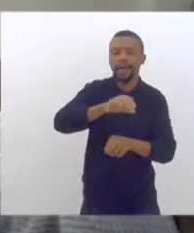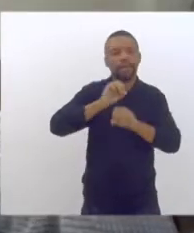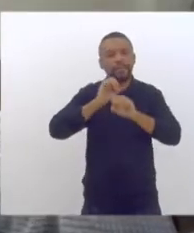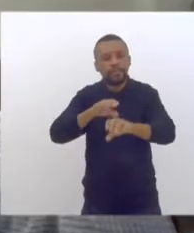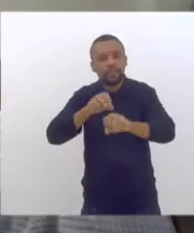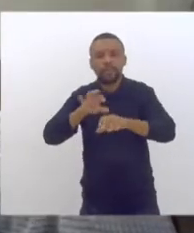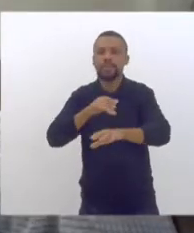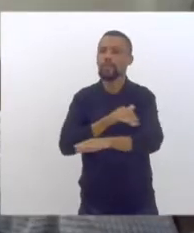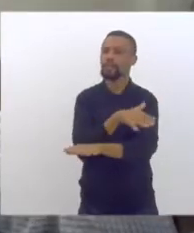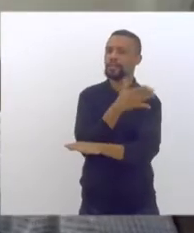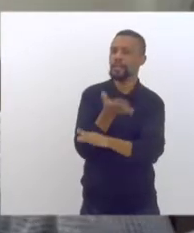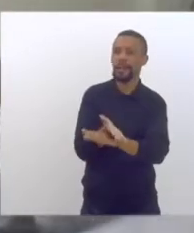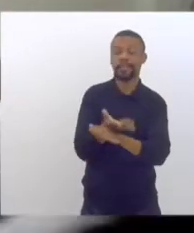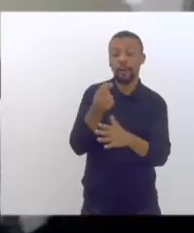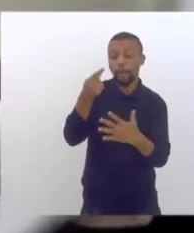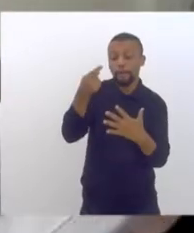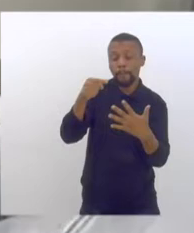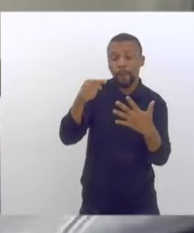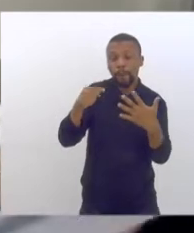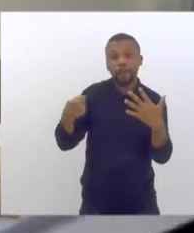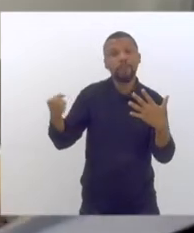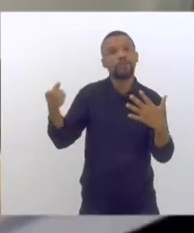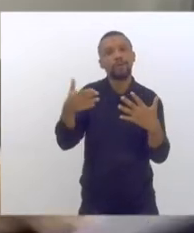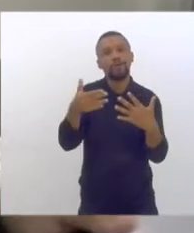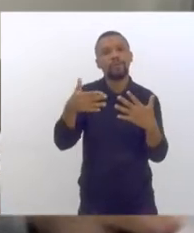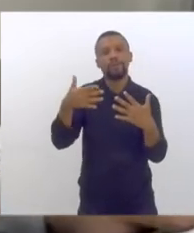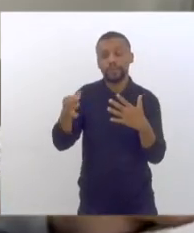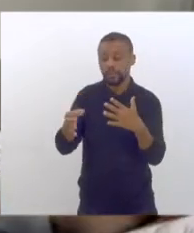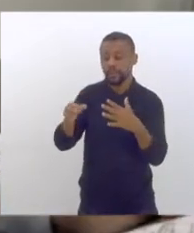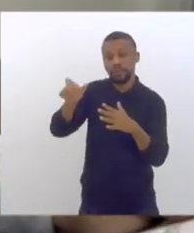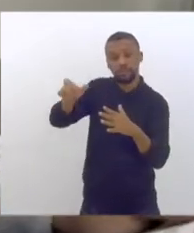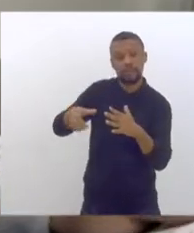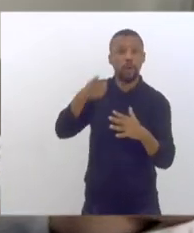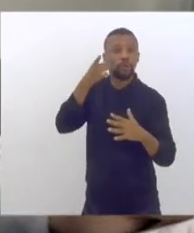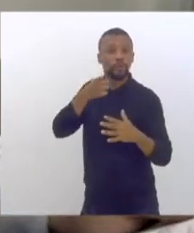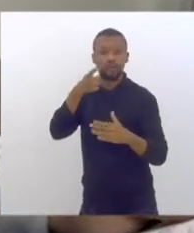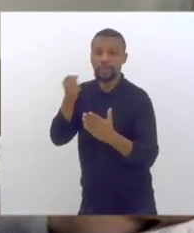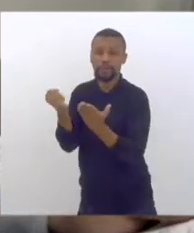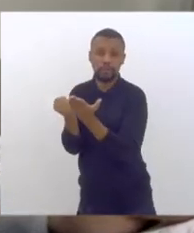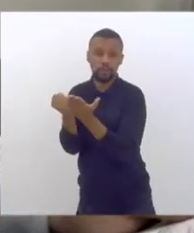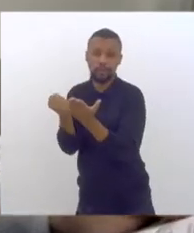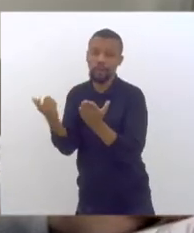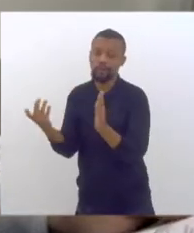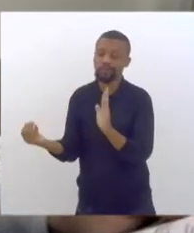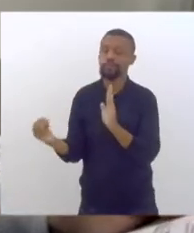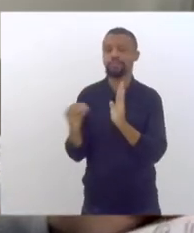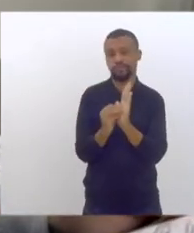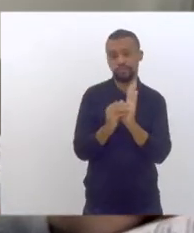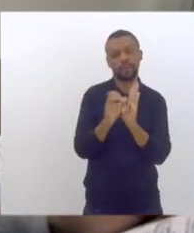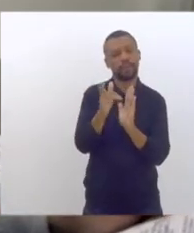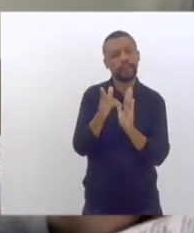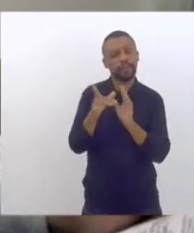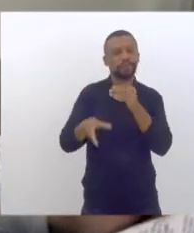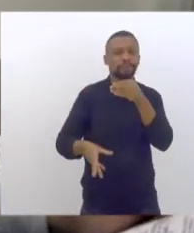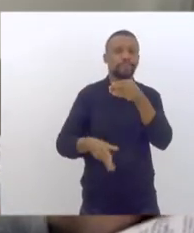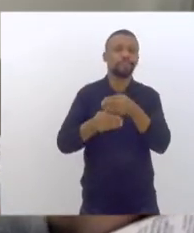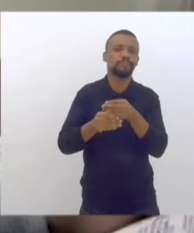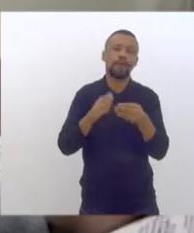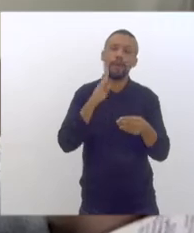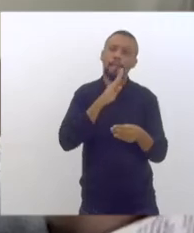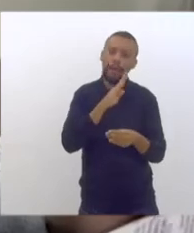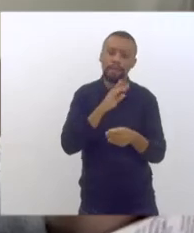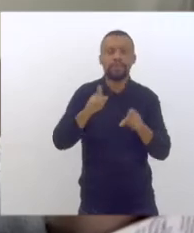toque do novo novo trazido pelo Deputado Samuel Malafaia portanto só queria fazer essa observação muito breve